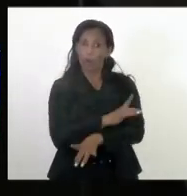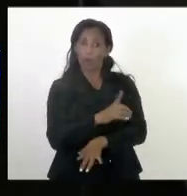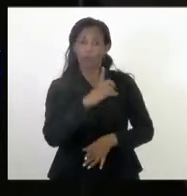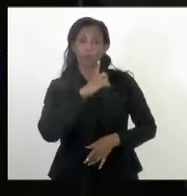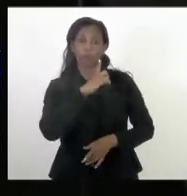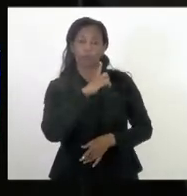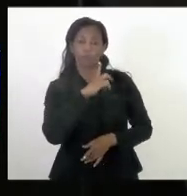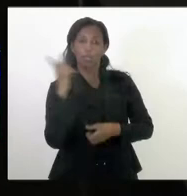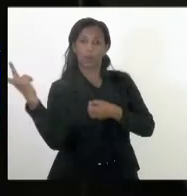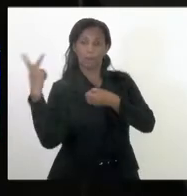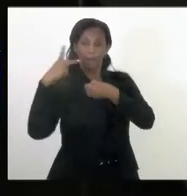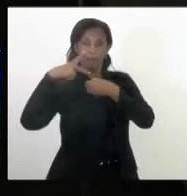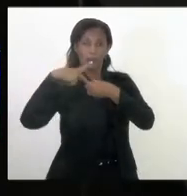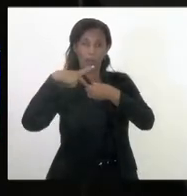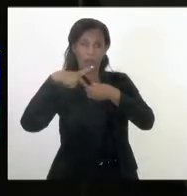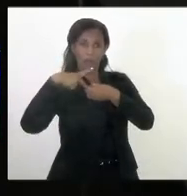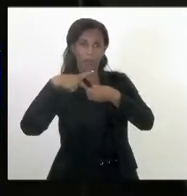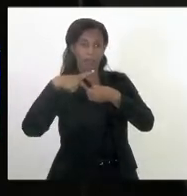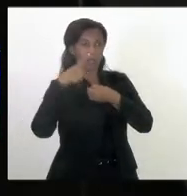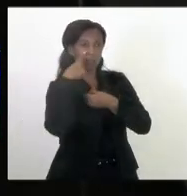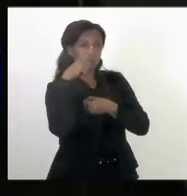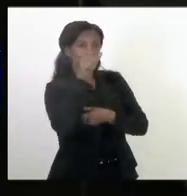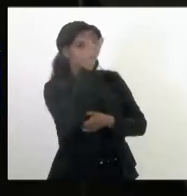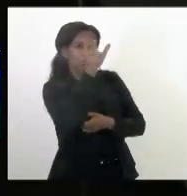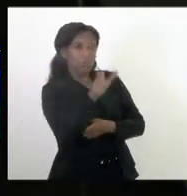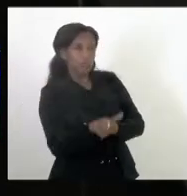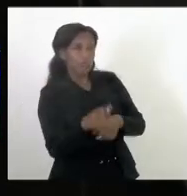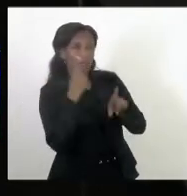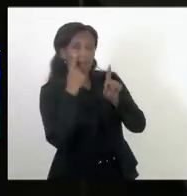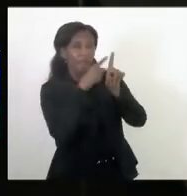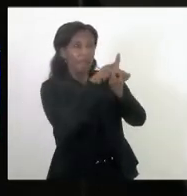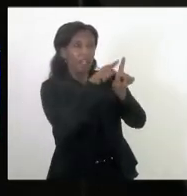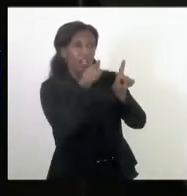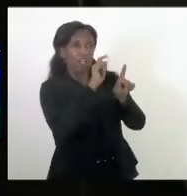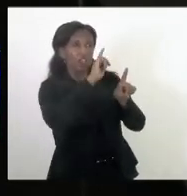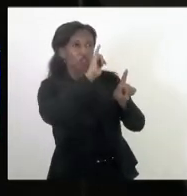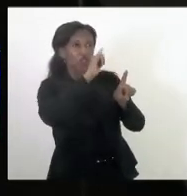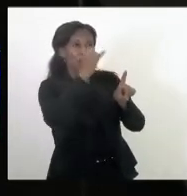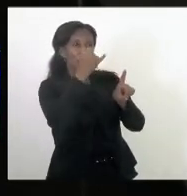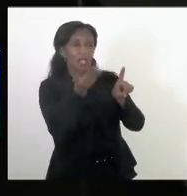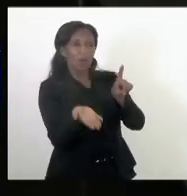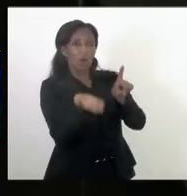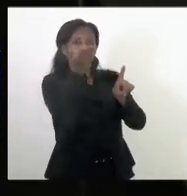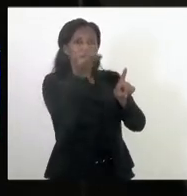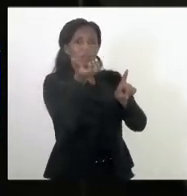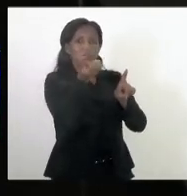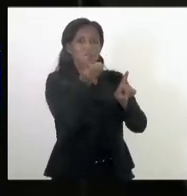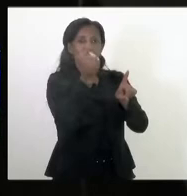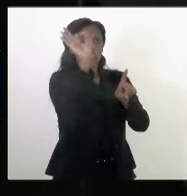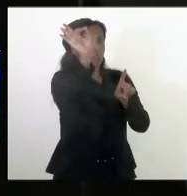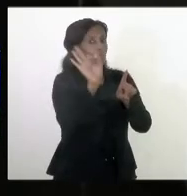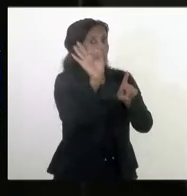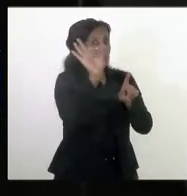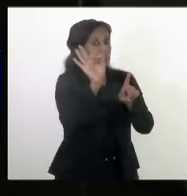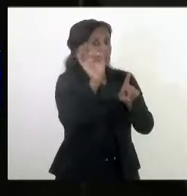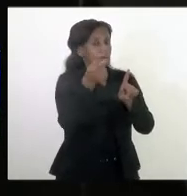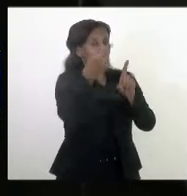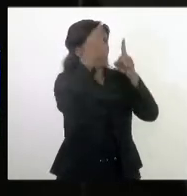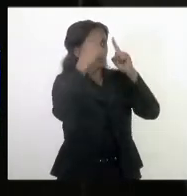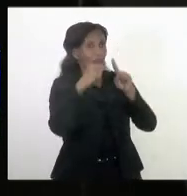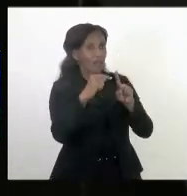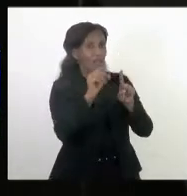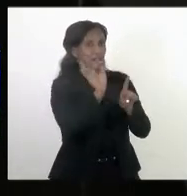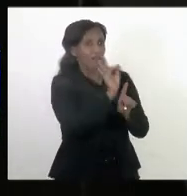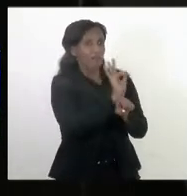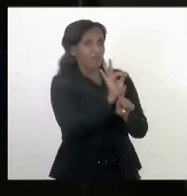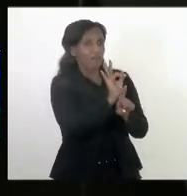disponibilizados pela Petrobras, nós vamos ver que em janeiro houve um aumento de 6%, em fevereiro, um